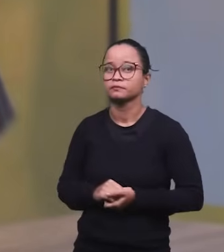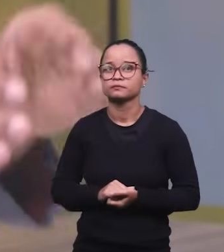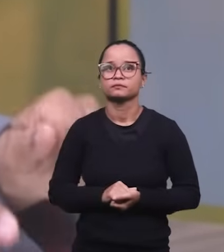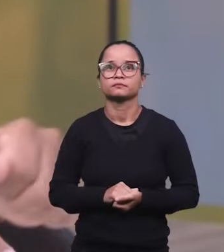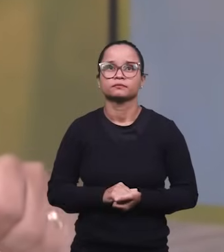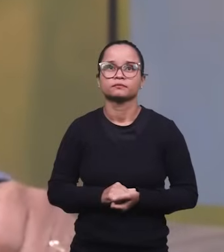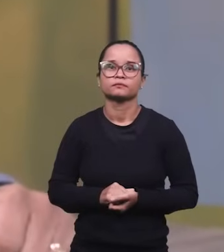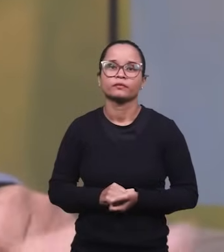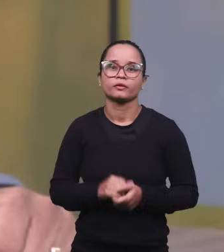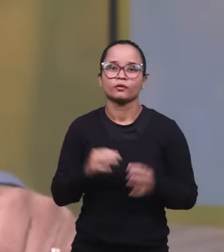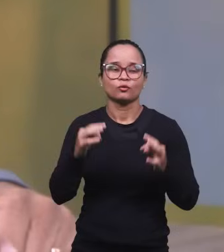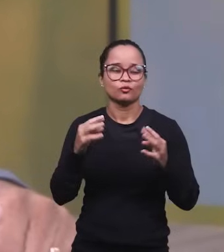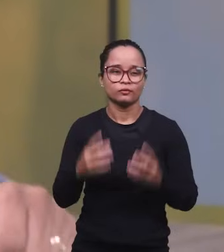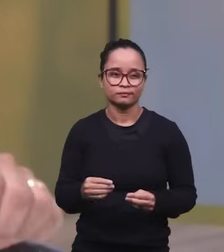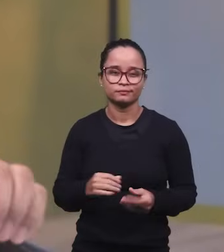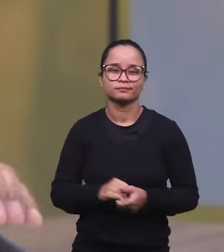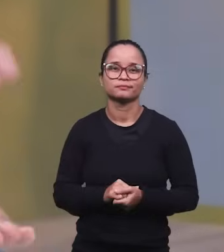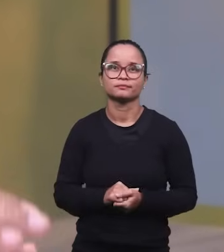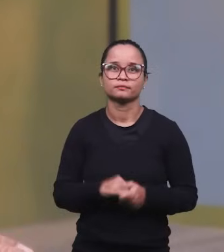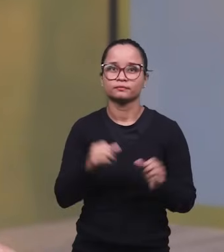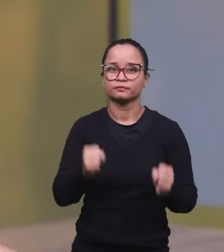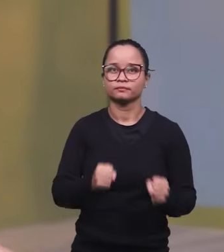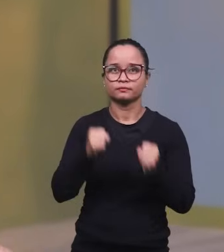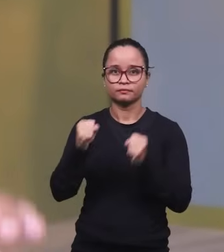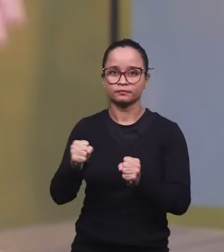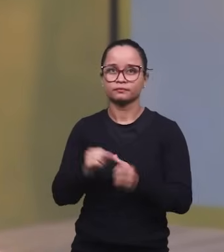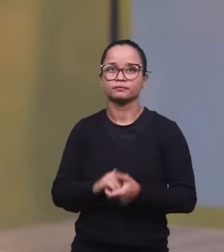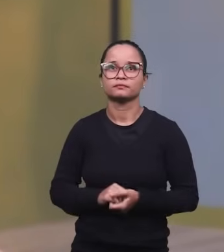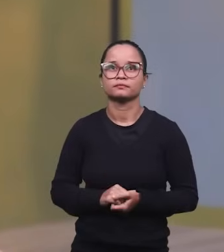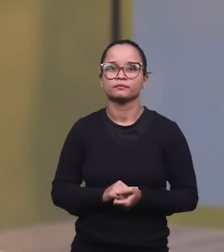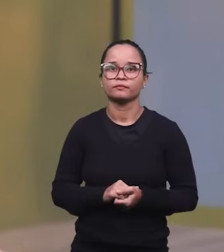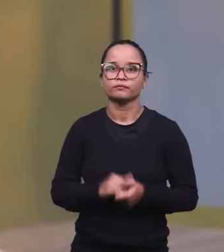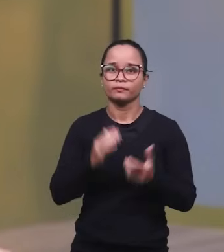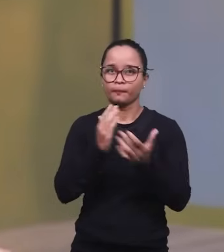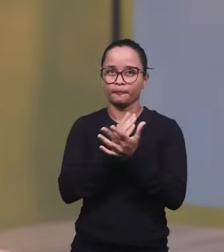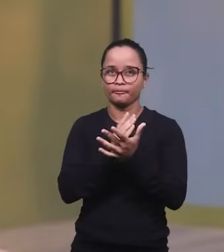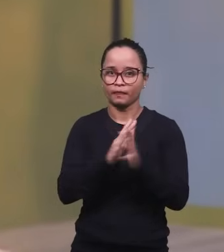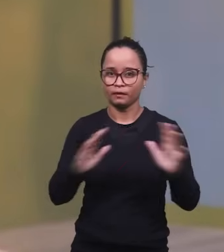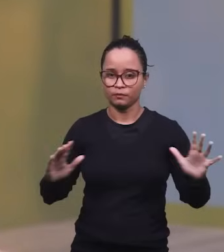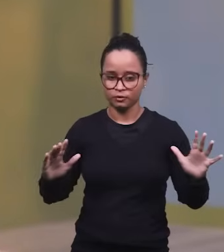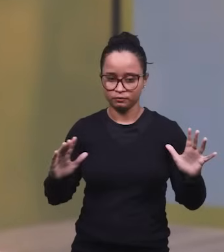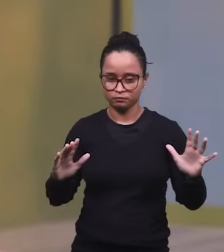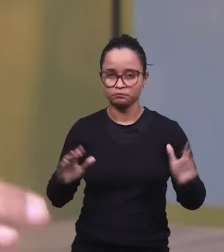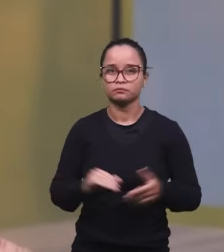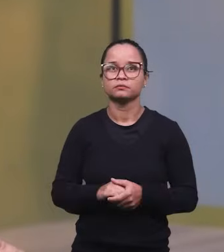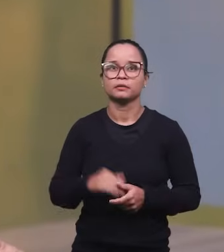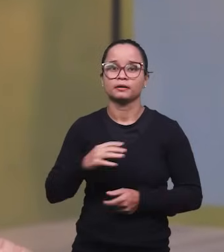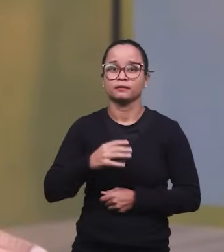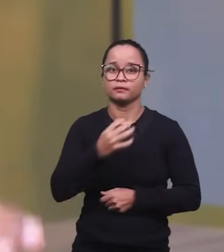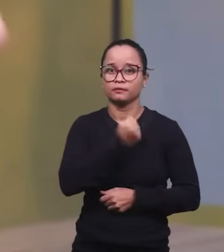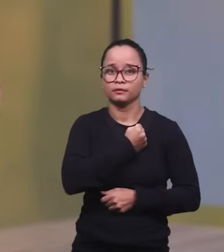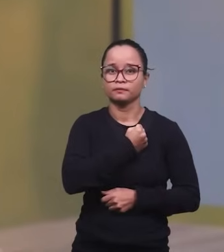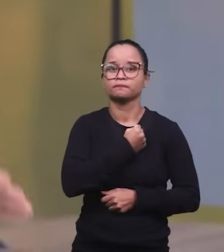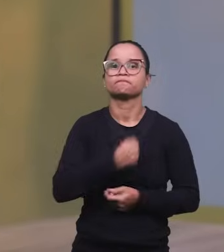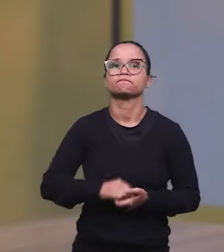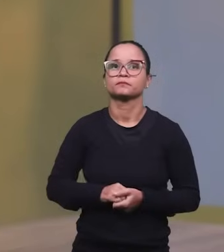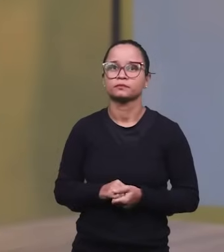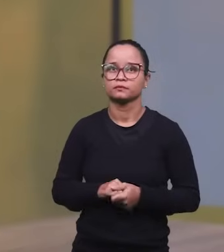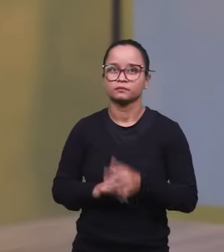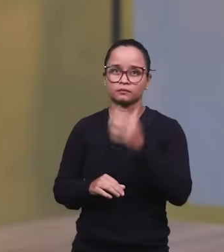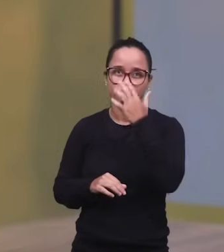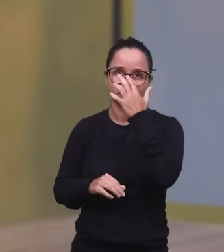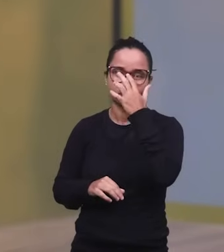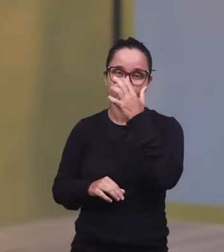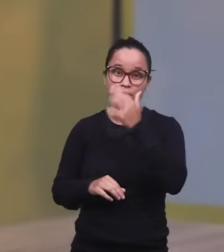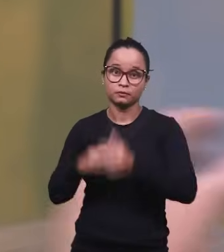que tem todo o poder para acabar, parar o juízo, né? Para salvar, e foi